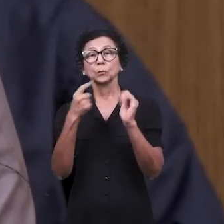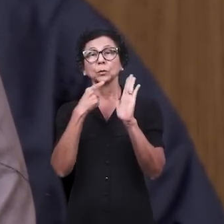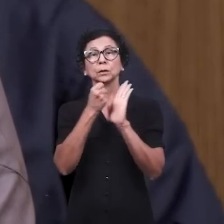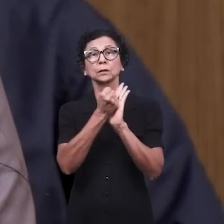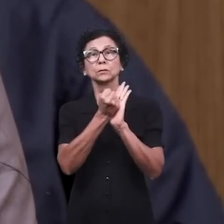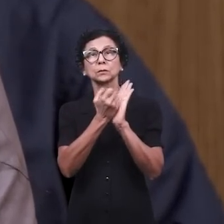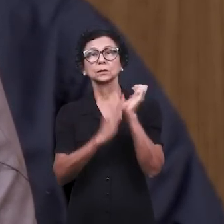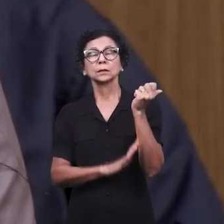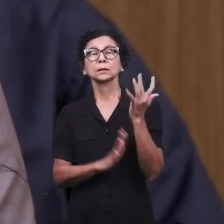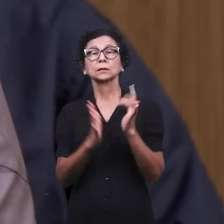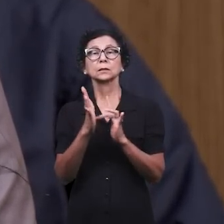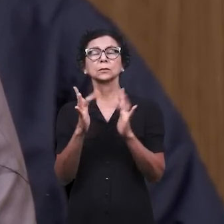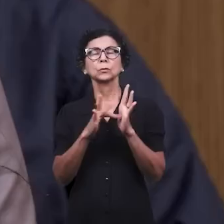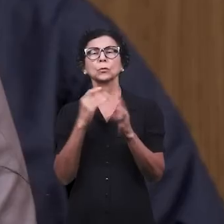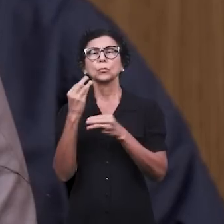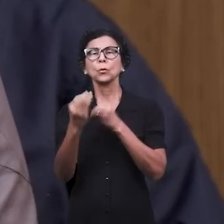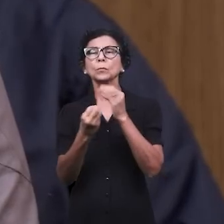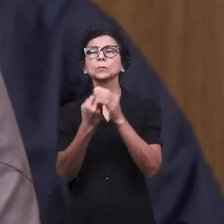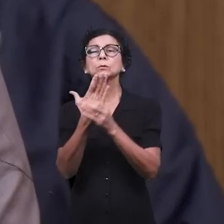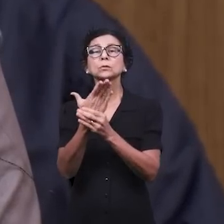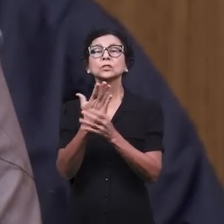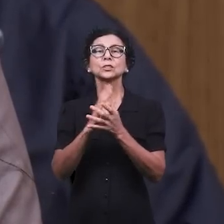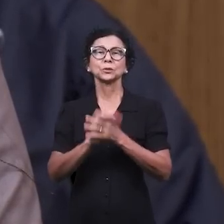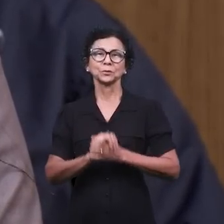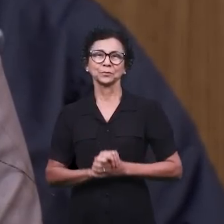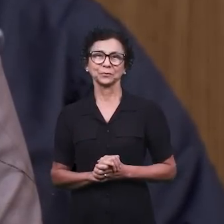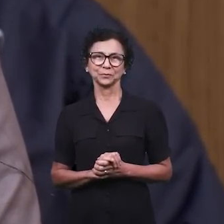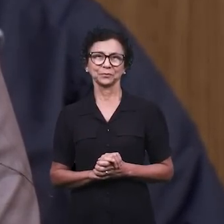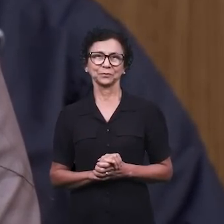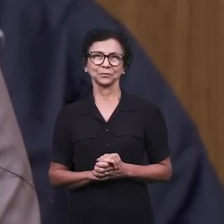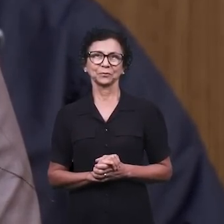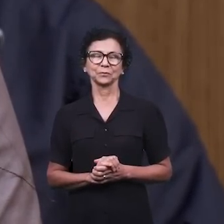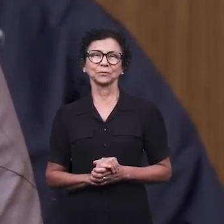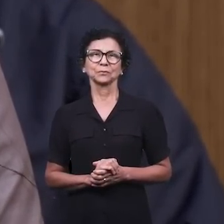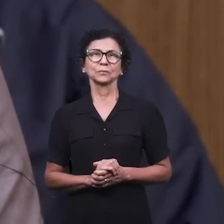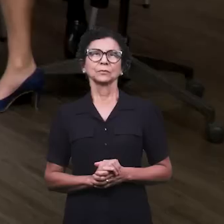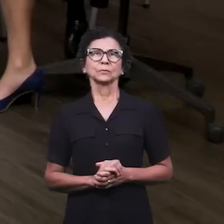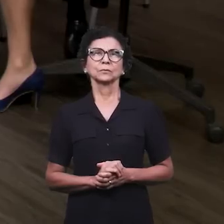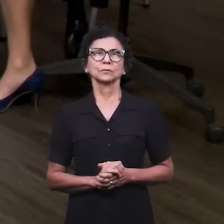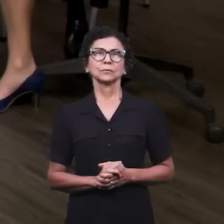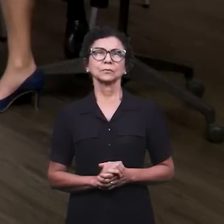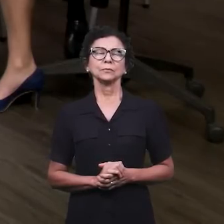sangue de Jesus. Como esse ato surgiu e qual a importância dele para a igreja?